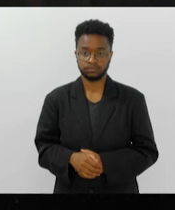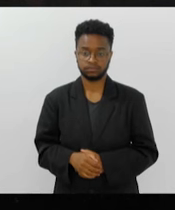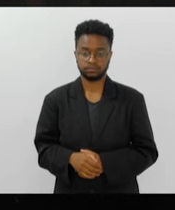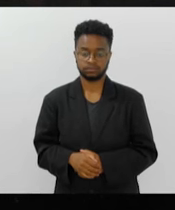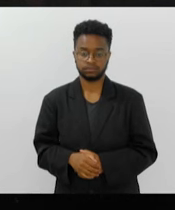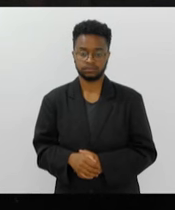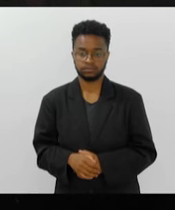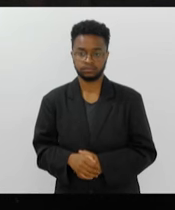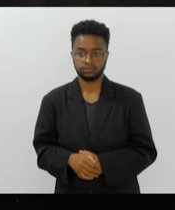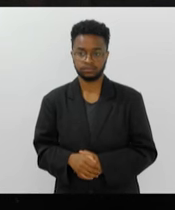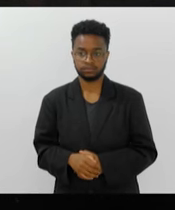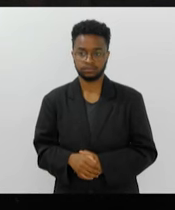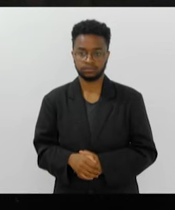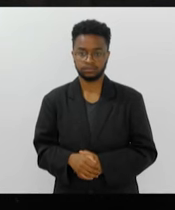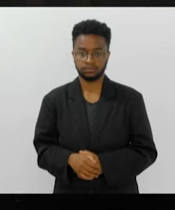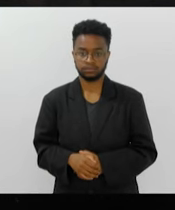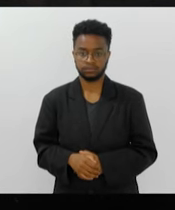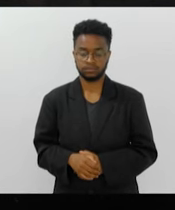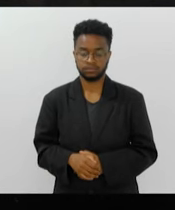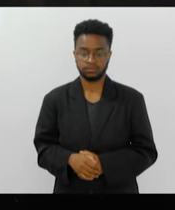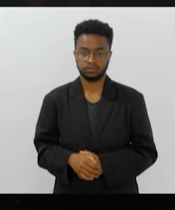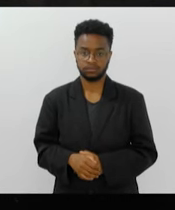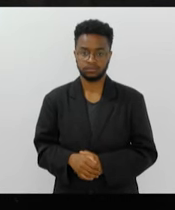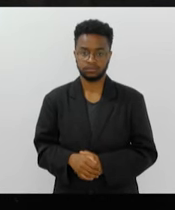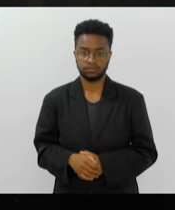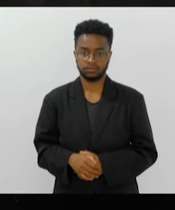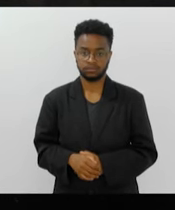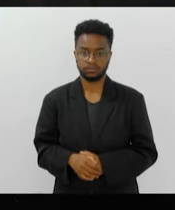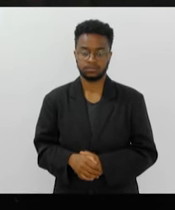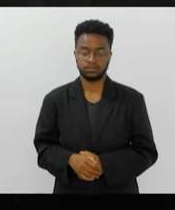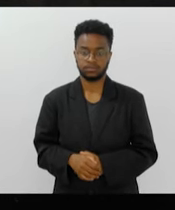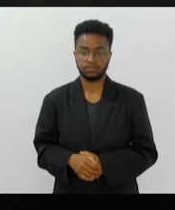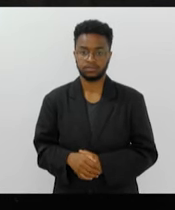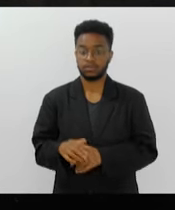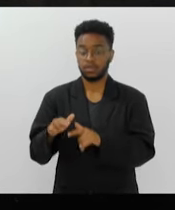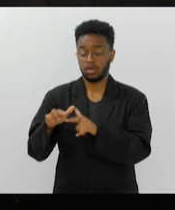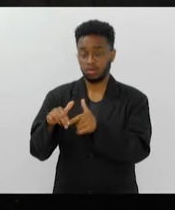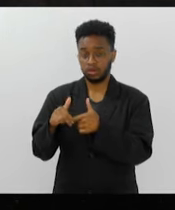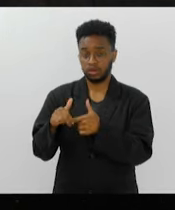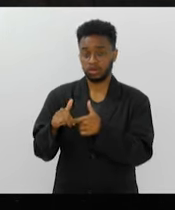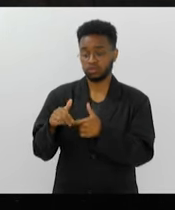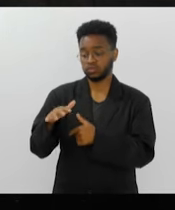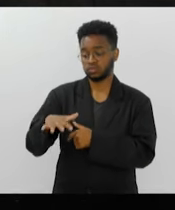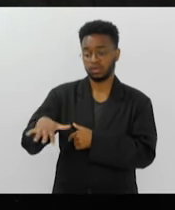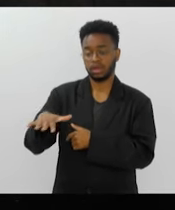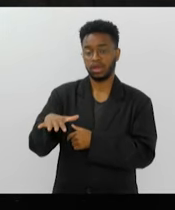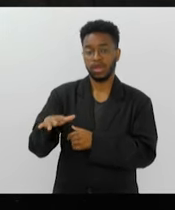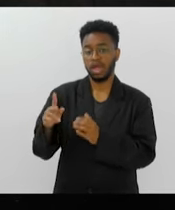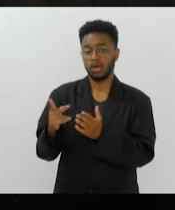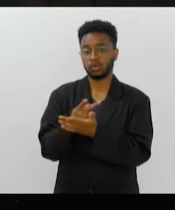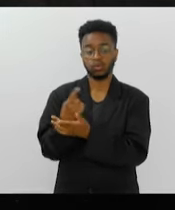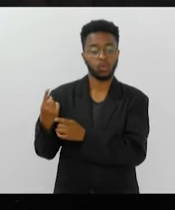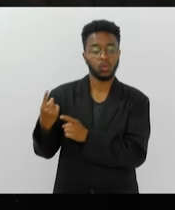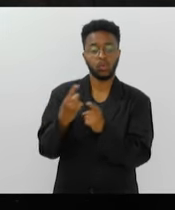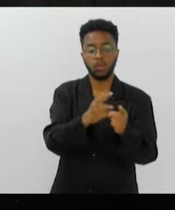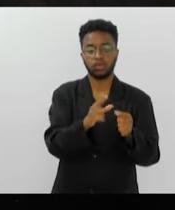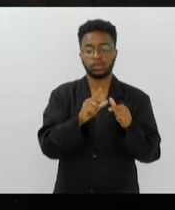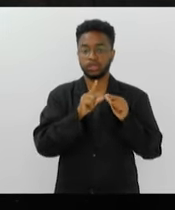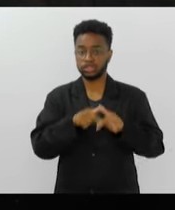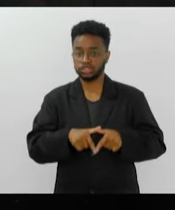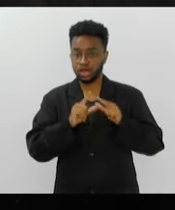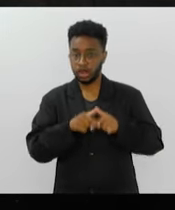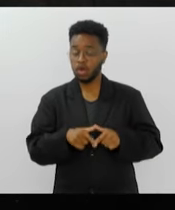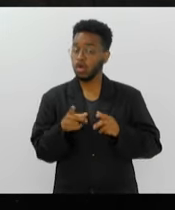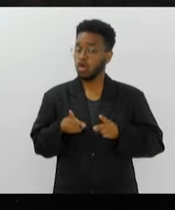que a faixa de gaza fez a Israel troco